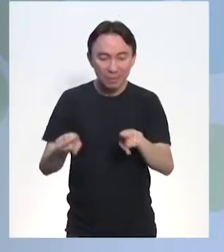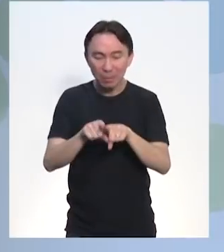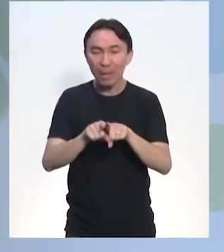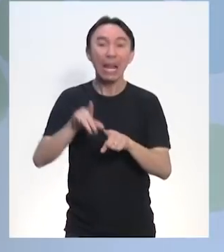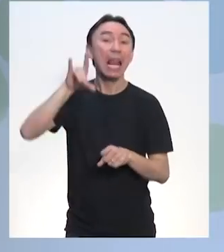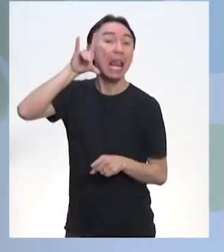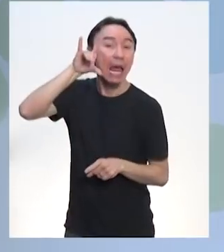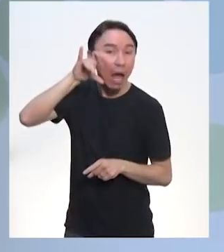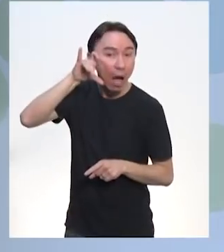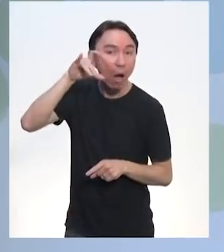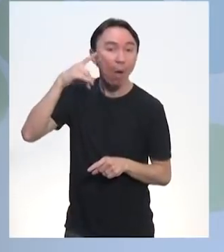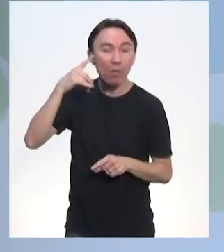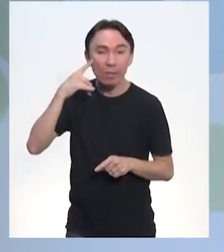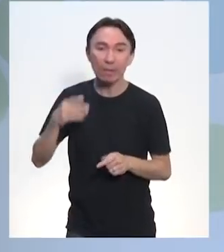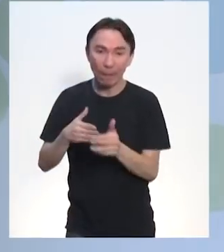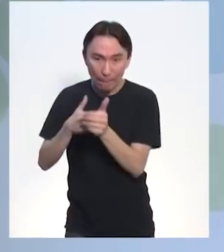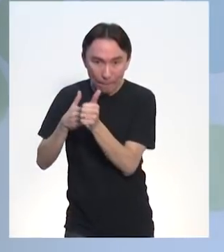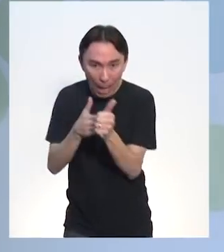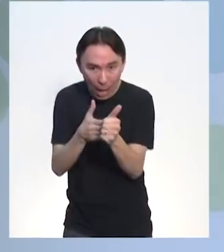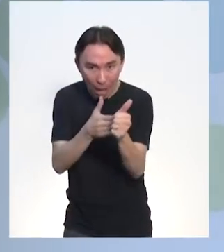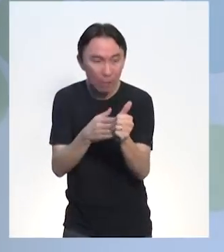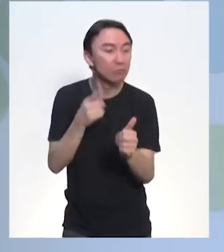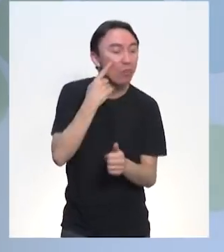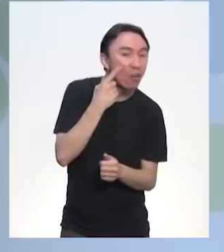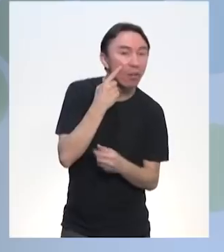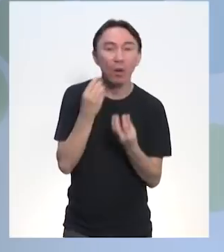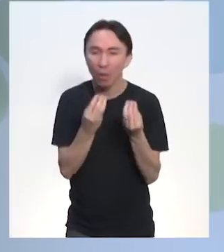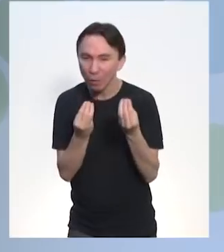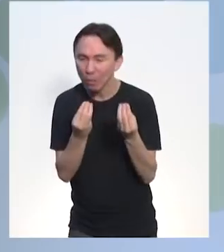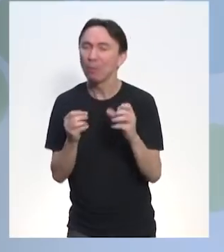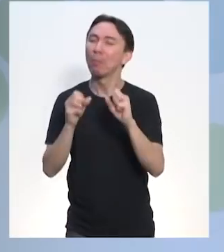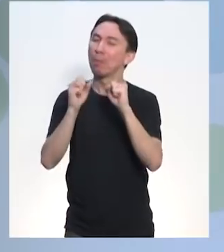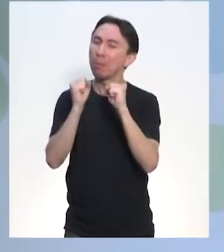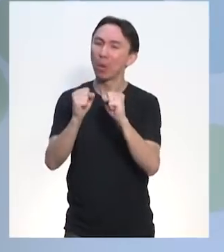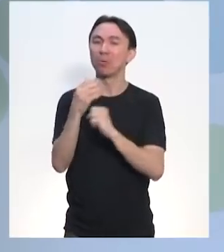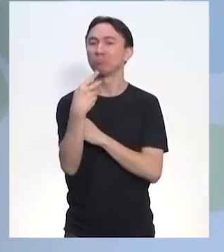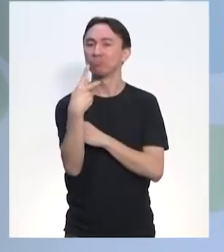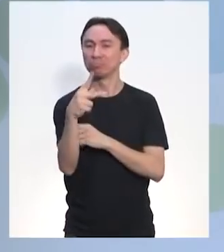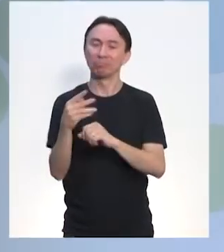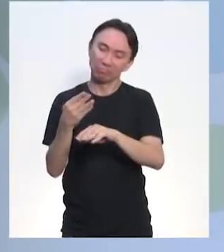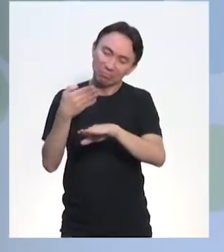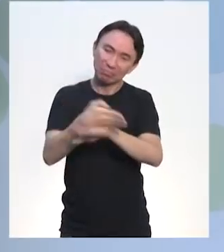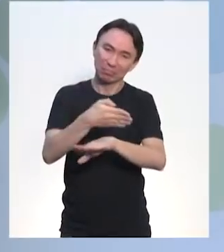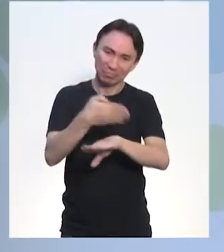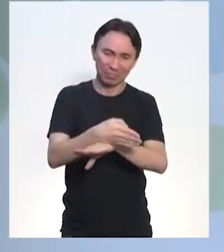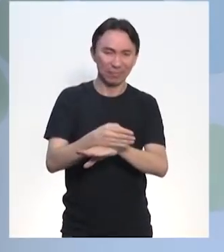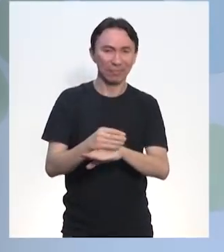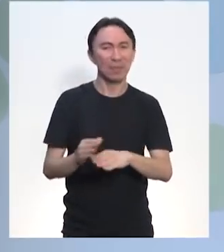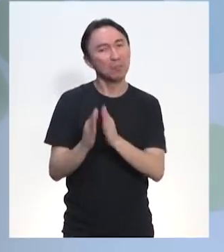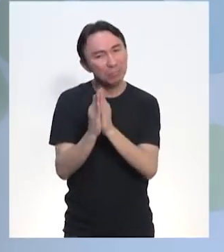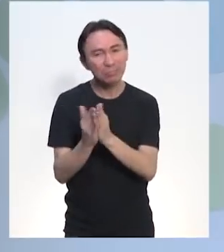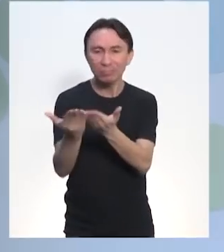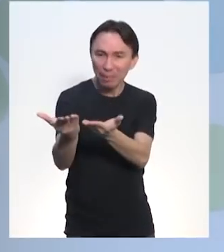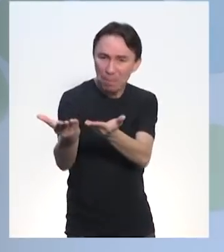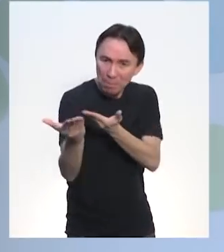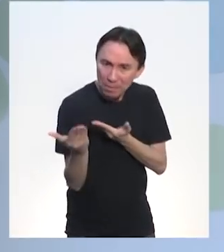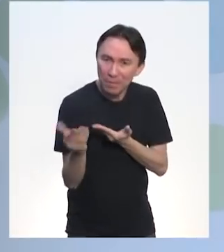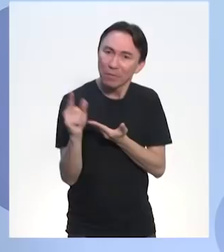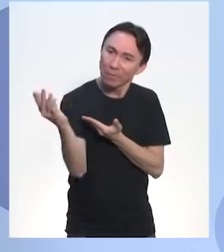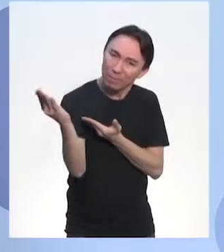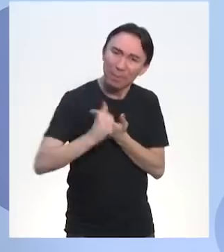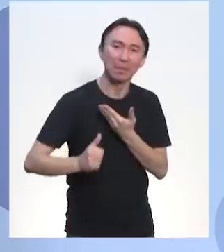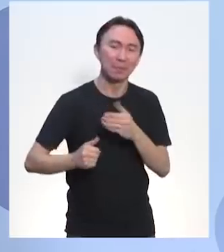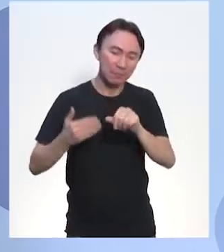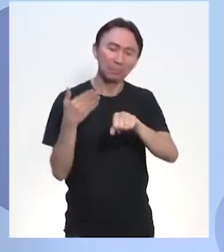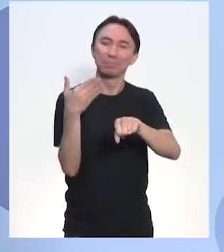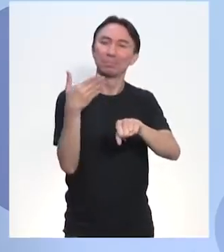no Instagram, que é uma parte aí que vocês vão poder participar. Então, convidamos vocês para participar disso, né, Ale? Exatamente. E a